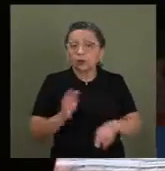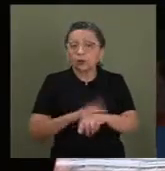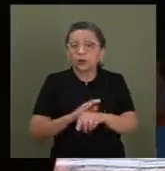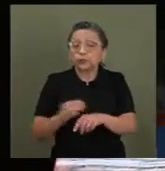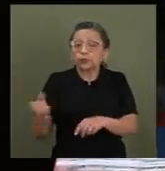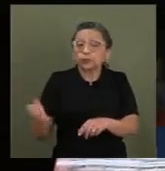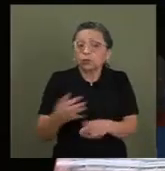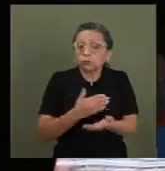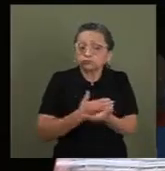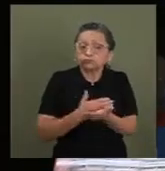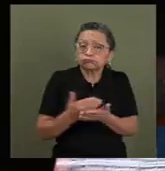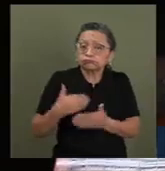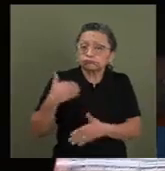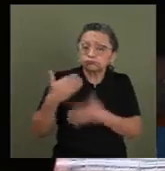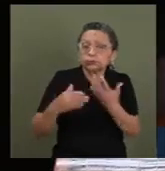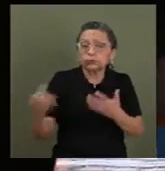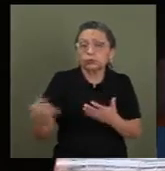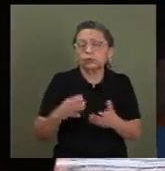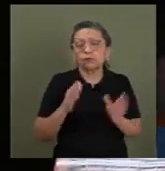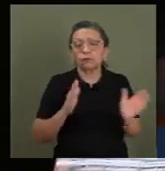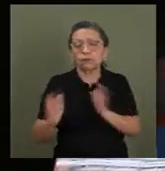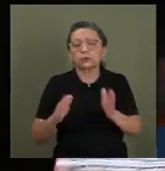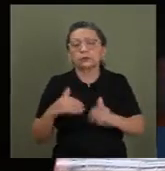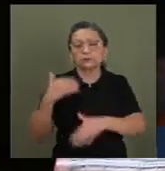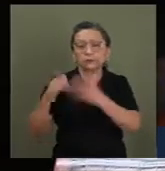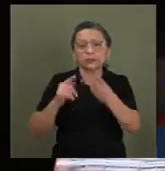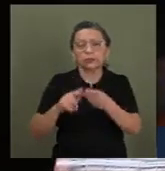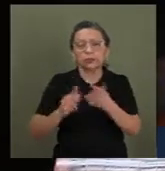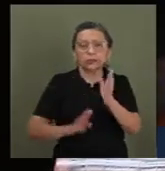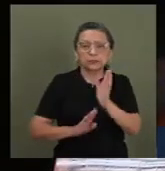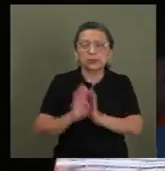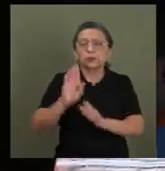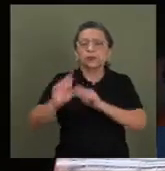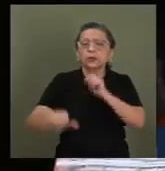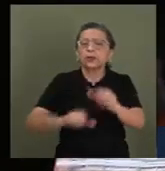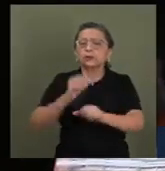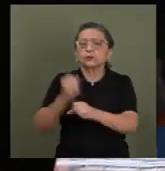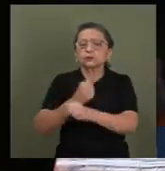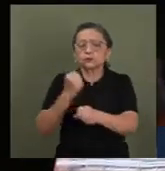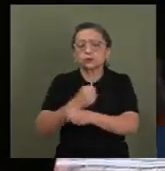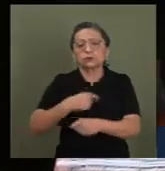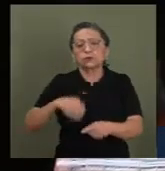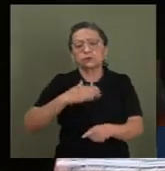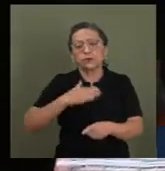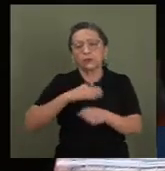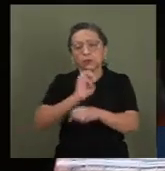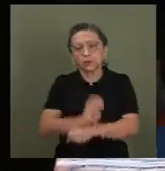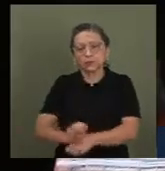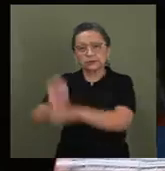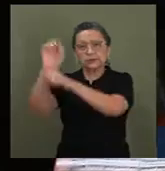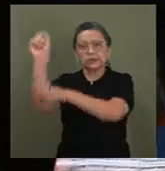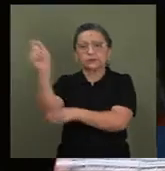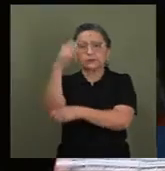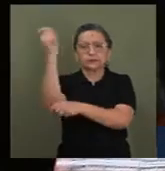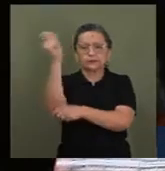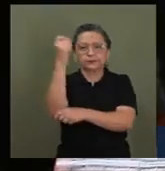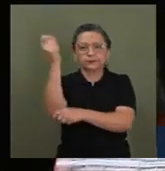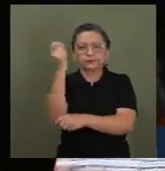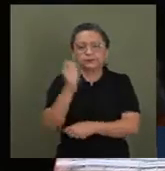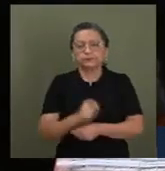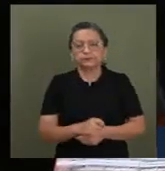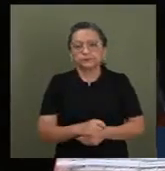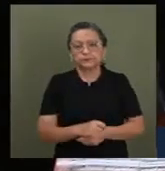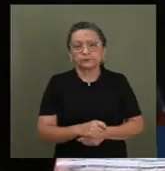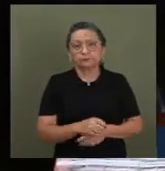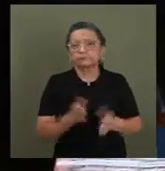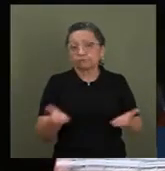de desenvolvimento, crescimento e reconstrução do meu estado, o Rio Grande do Sul,